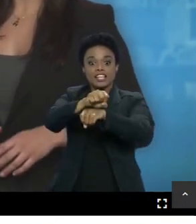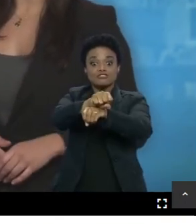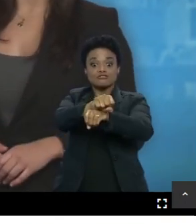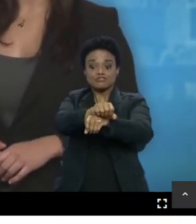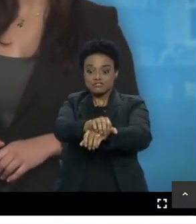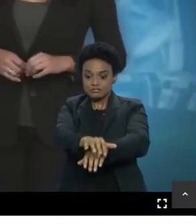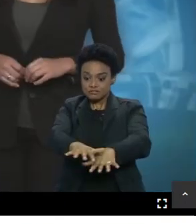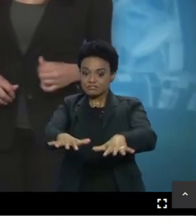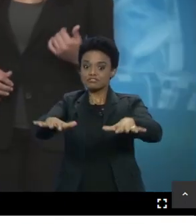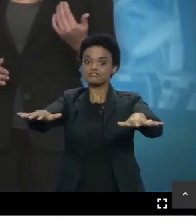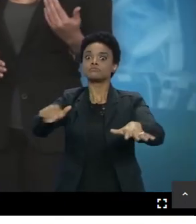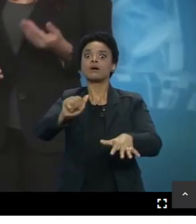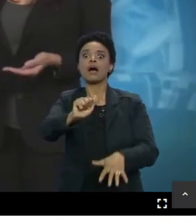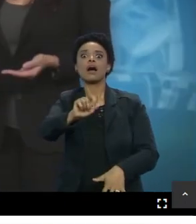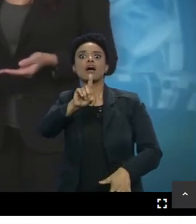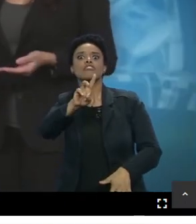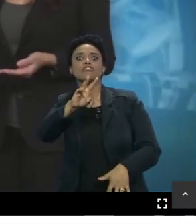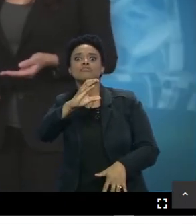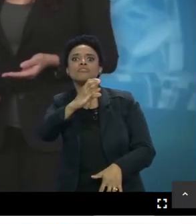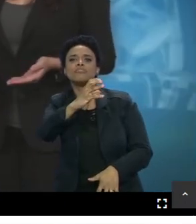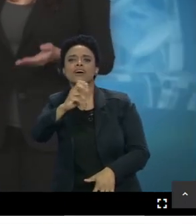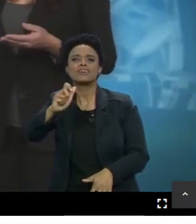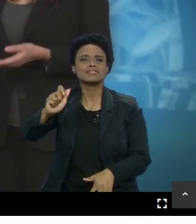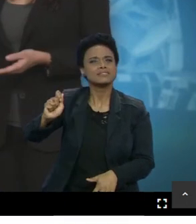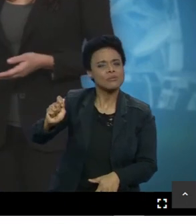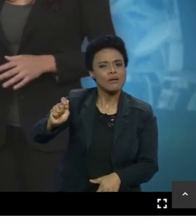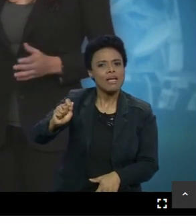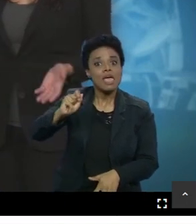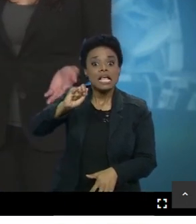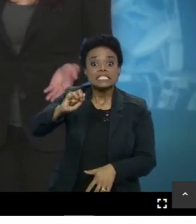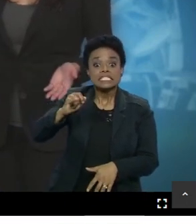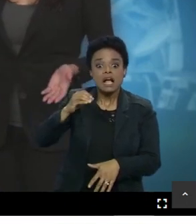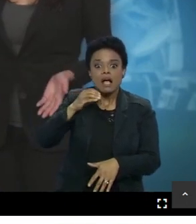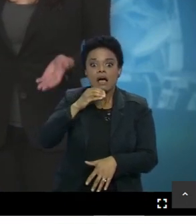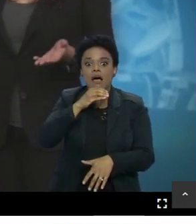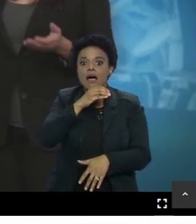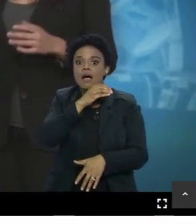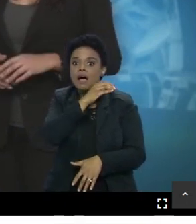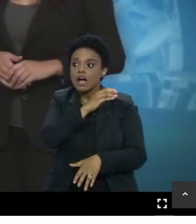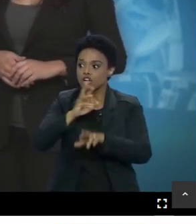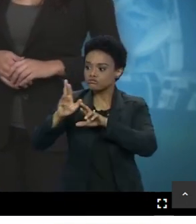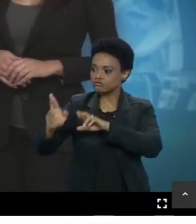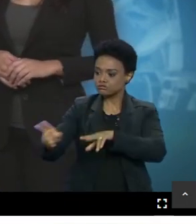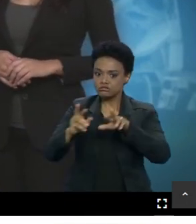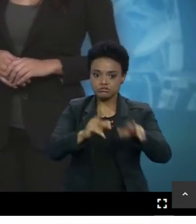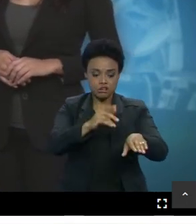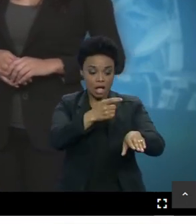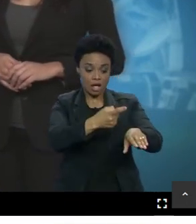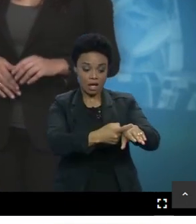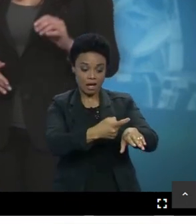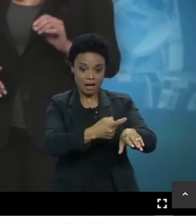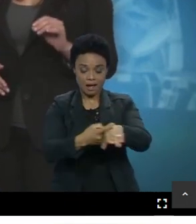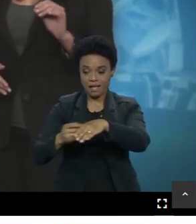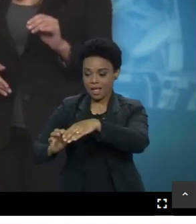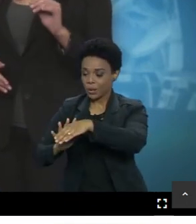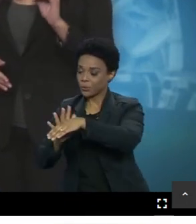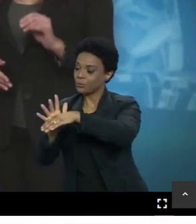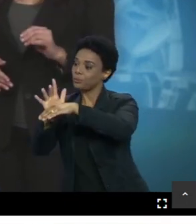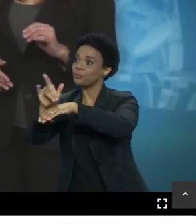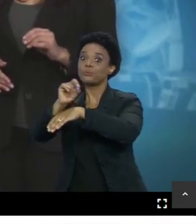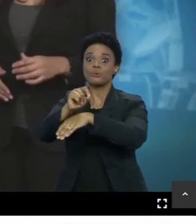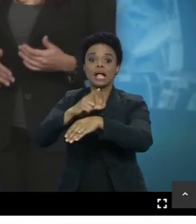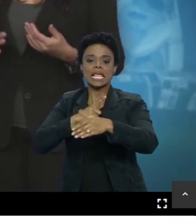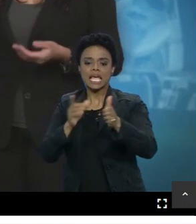a advecção. Se a temperatura da superfície e do fluido forem diferentes, é formada uma região conhecida como camada